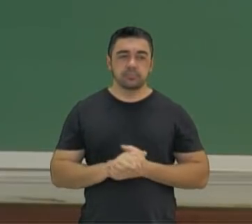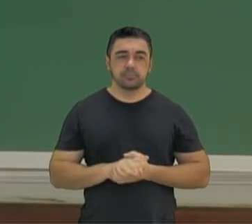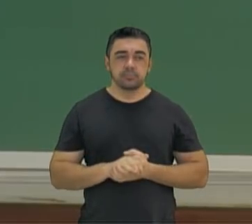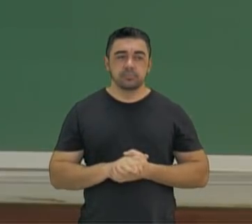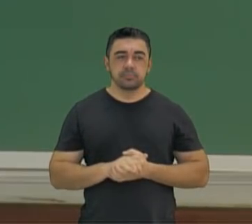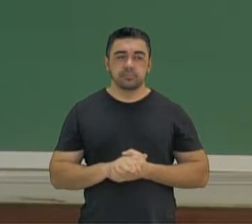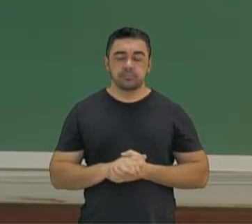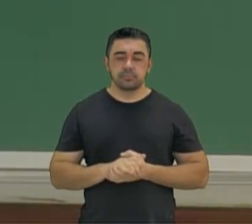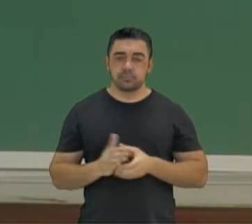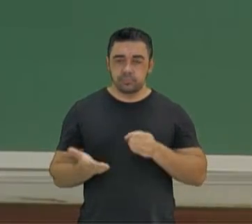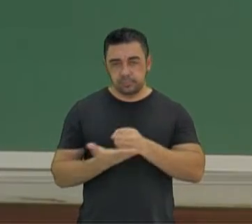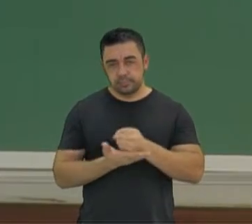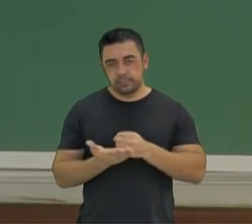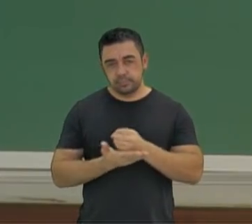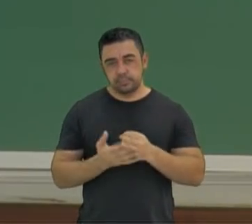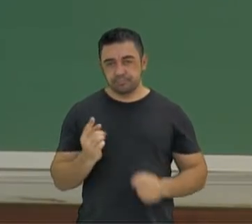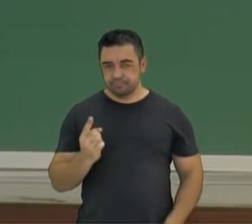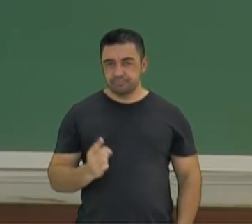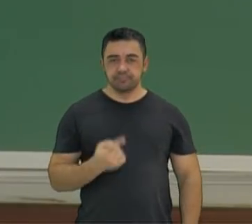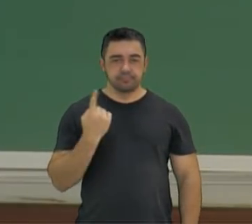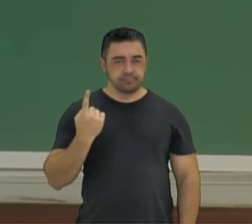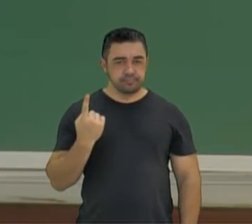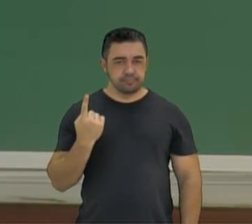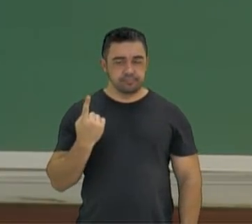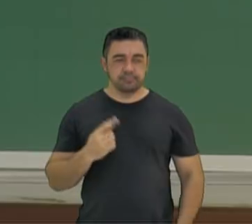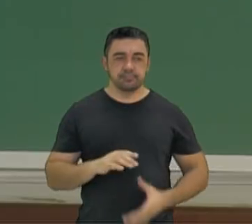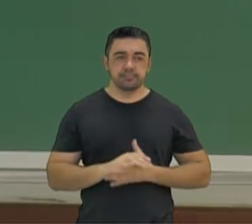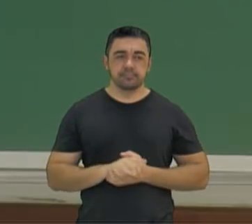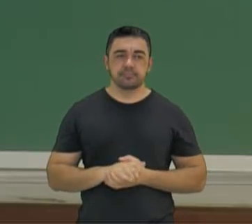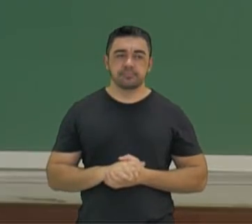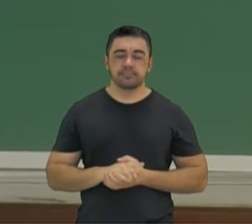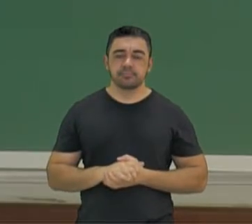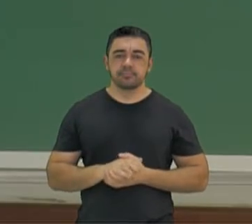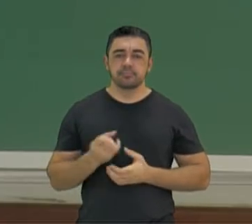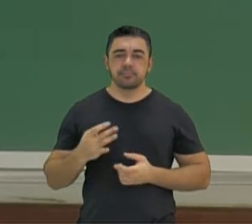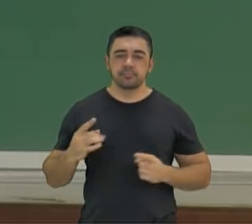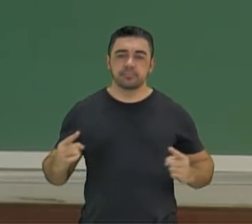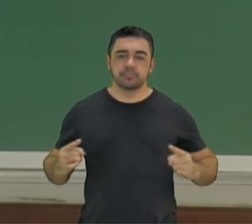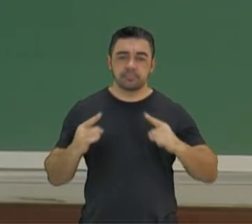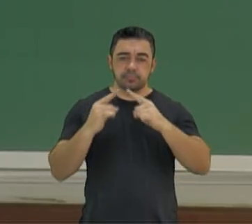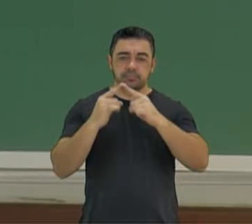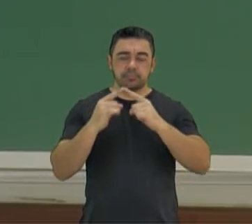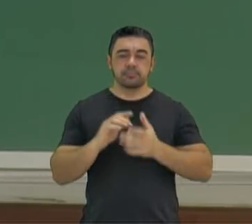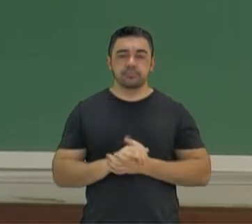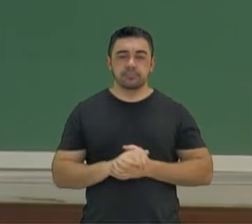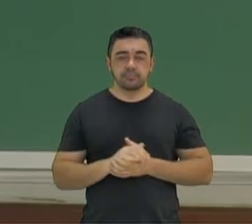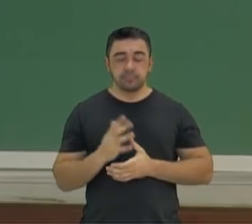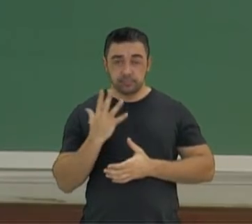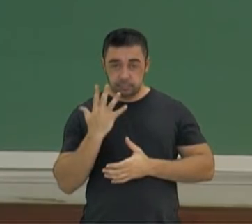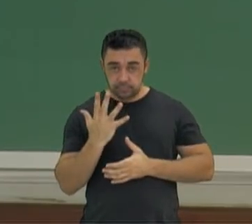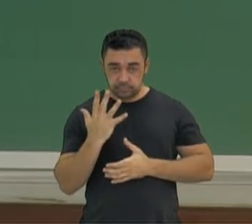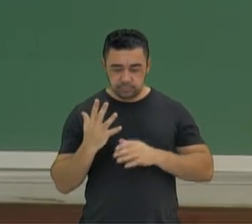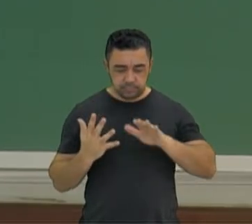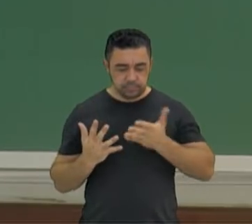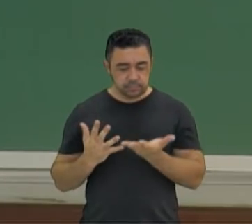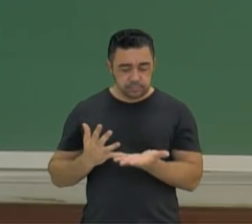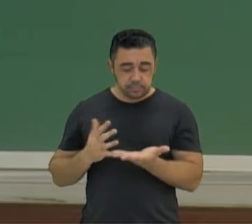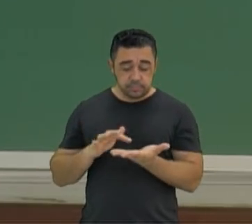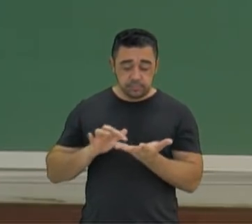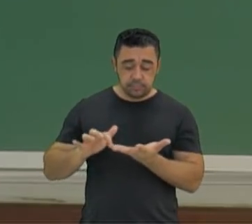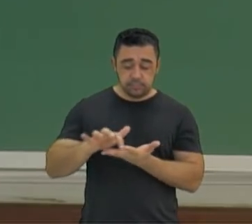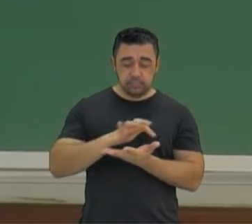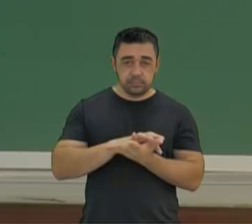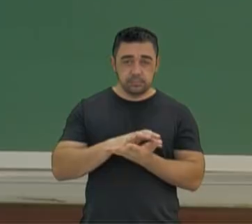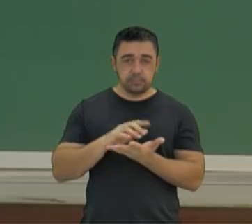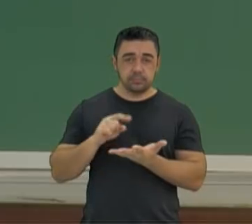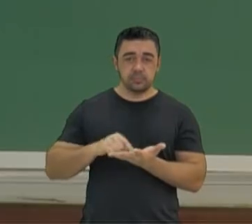Beleza? Base, pirâmide, uma base. Vértice, 5 vértices na base,